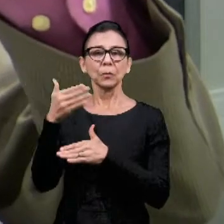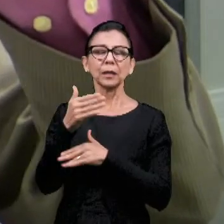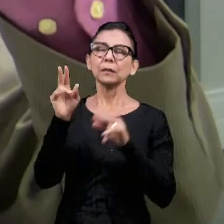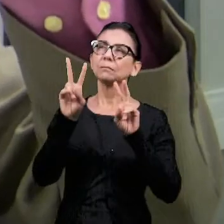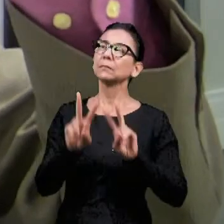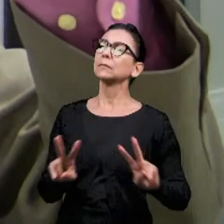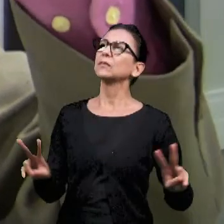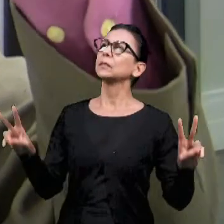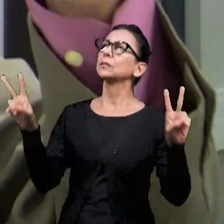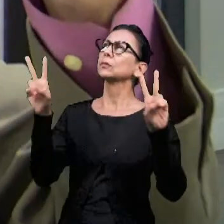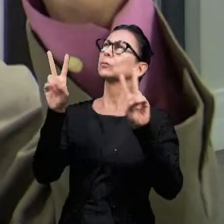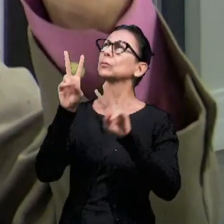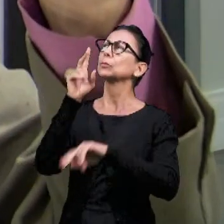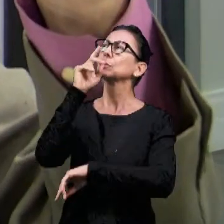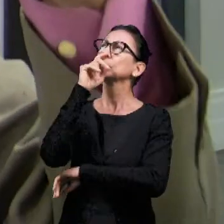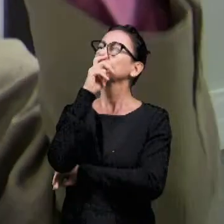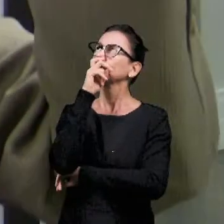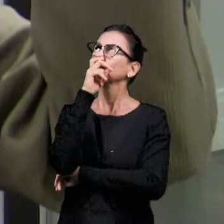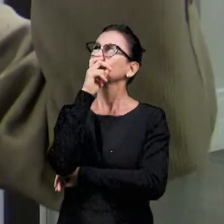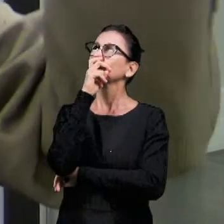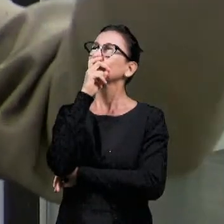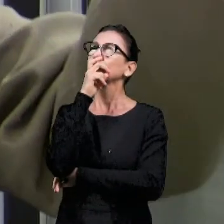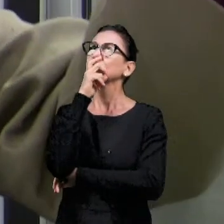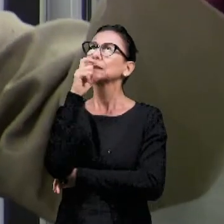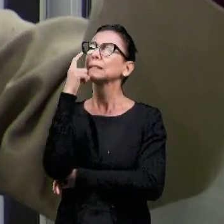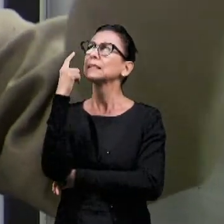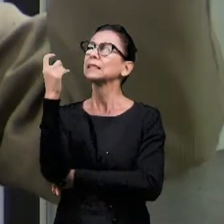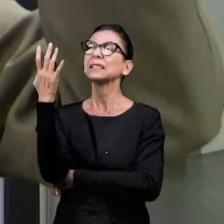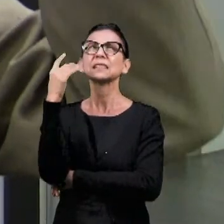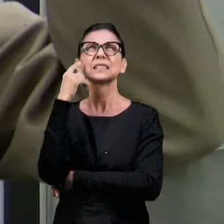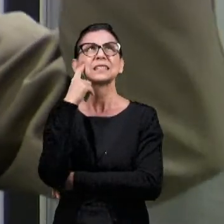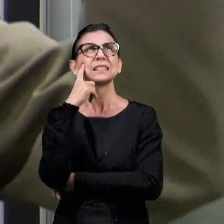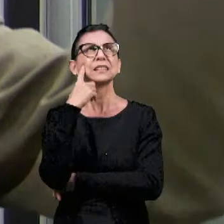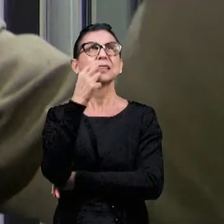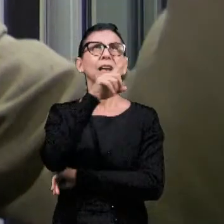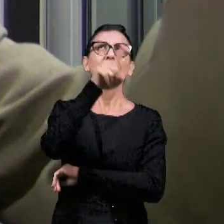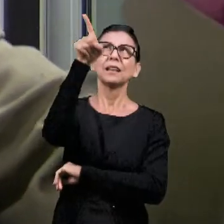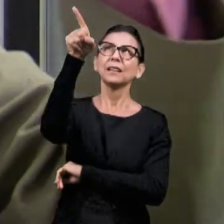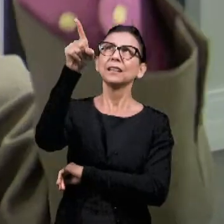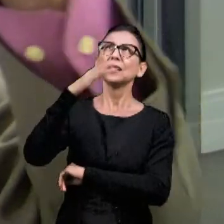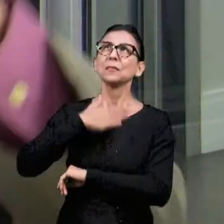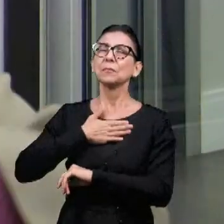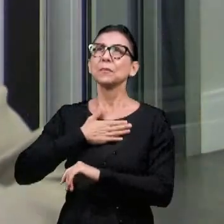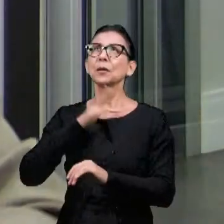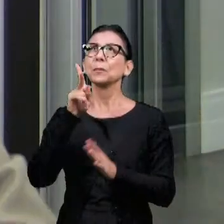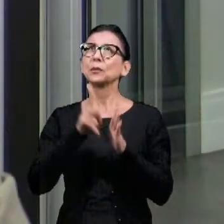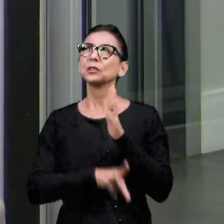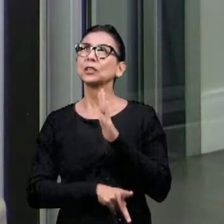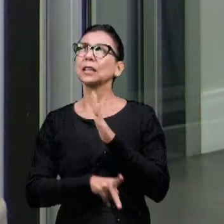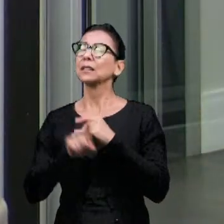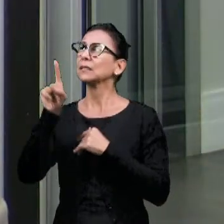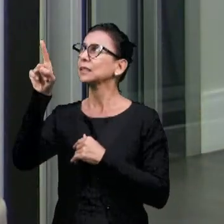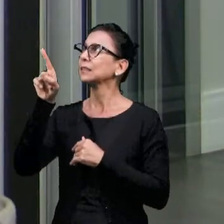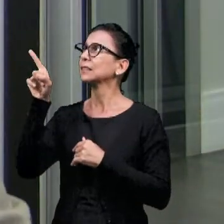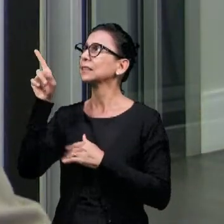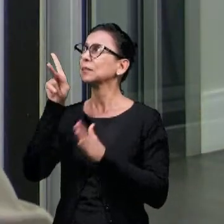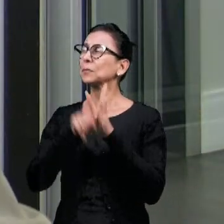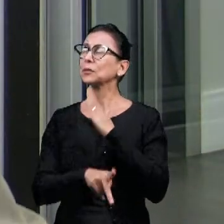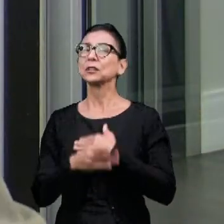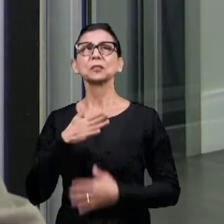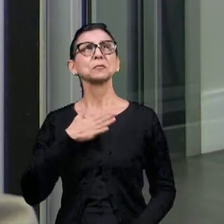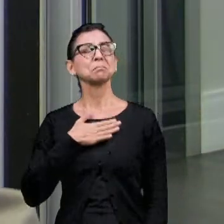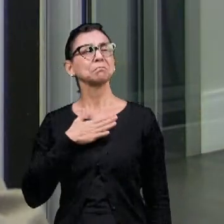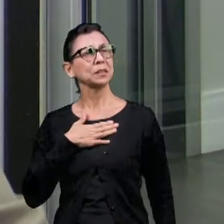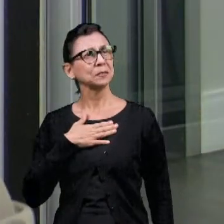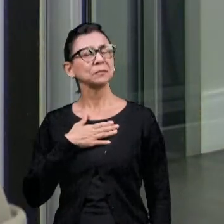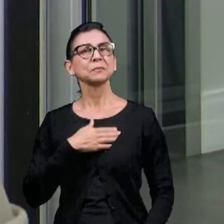assim, pensei, interessante, né? Aquilo ali no projeto, foi isso, e hoje, graças a Deus. E o Senhor